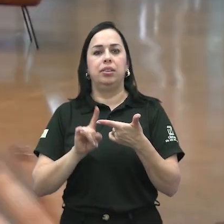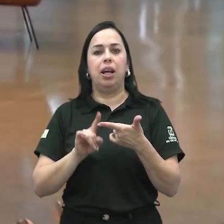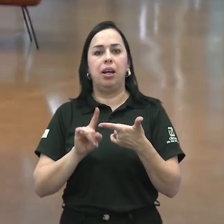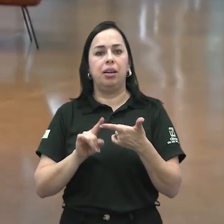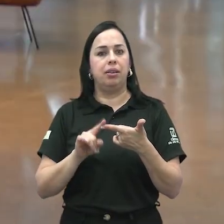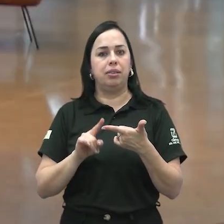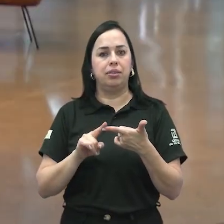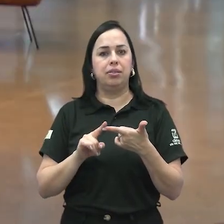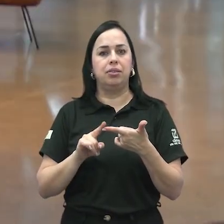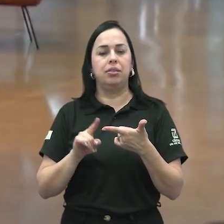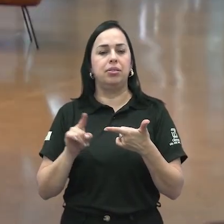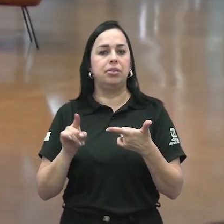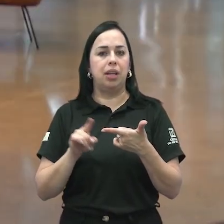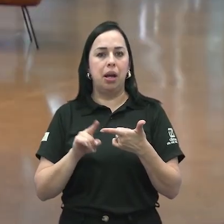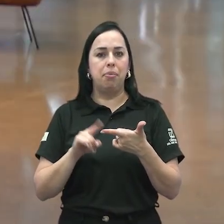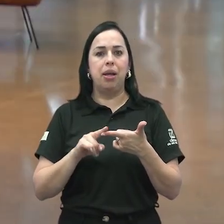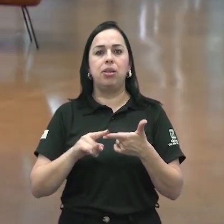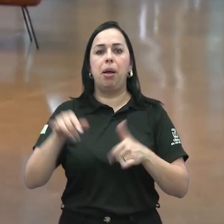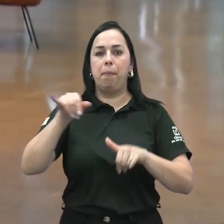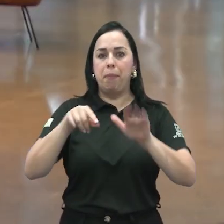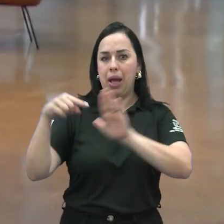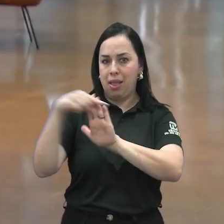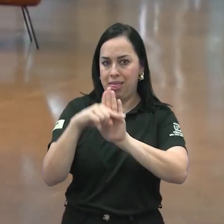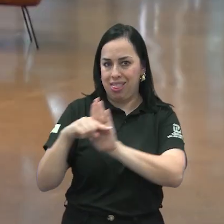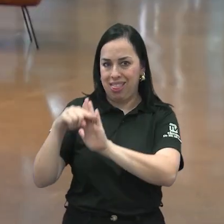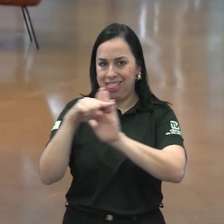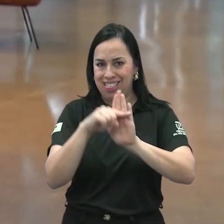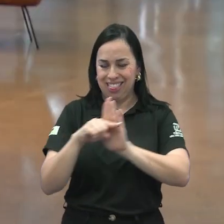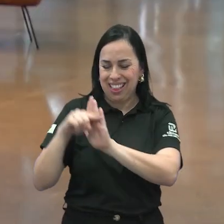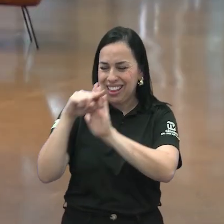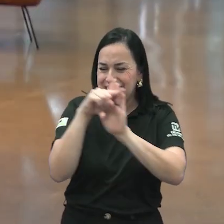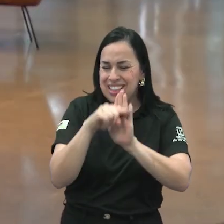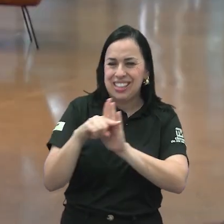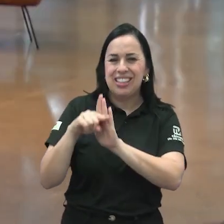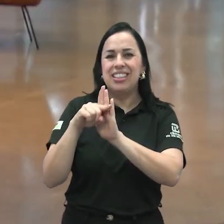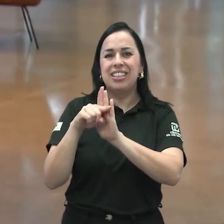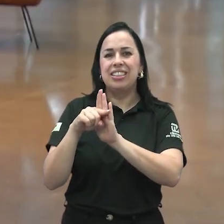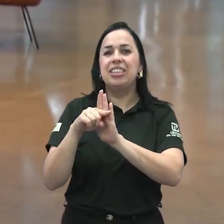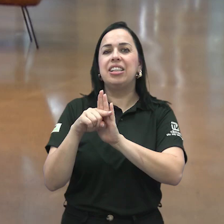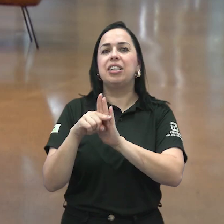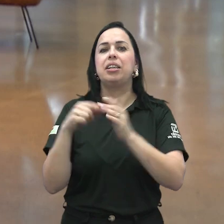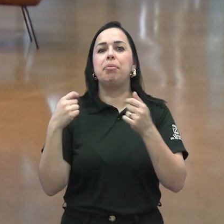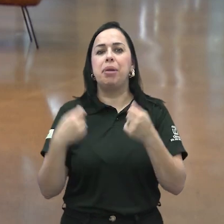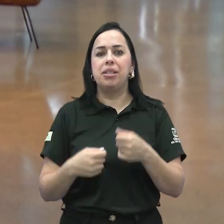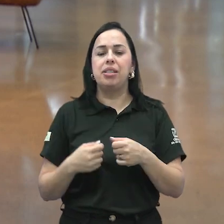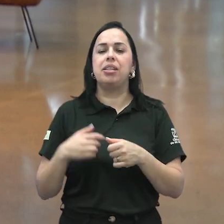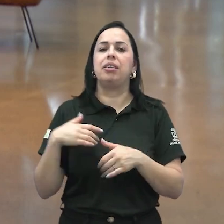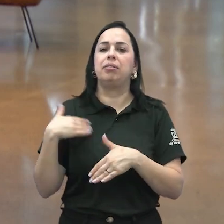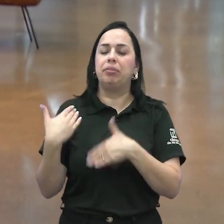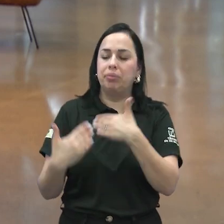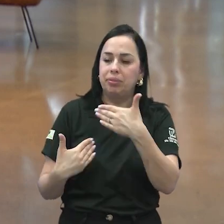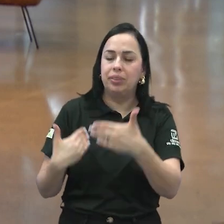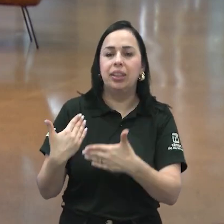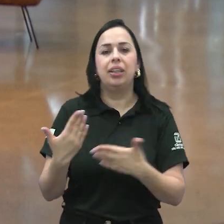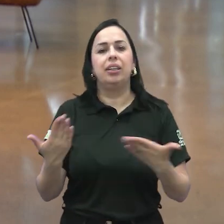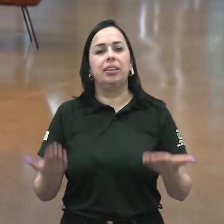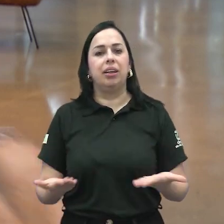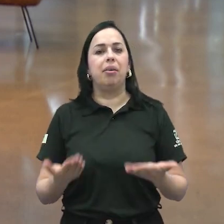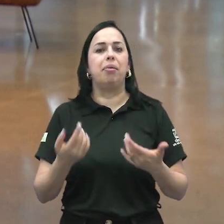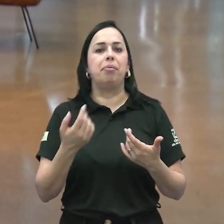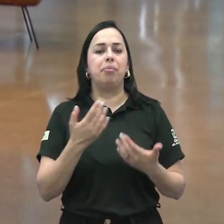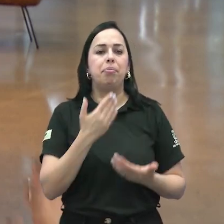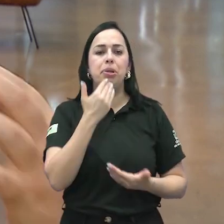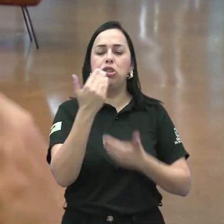próprio processo de incubação e aceleração, onde você demanda um pouco mais de tempo para maturar o negócio.